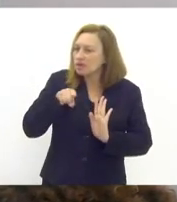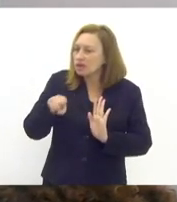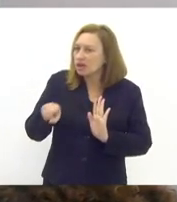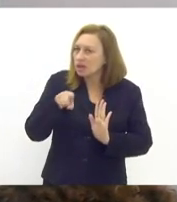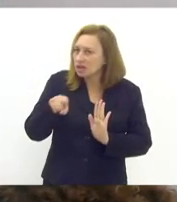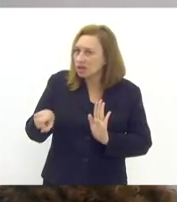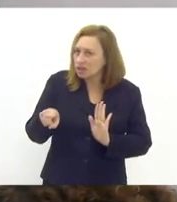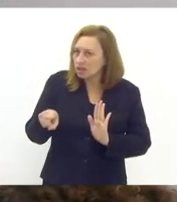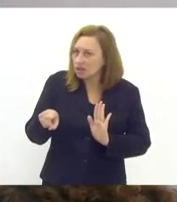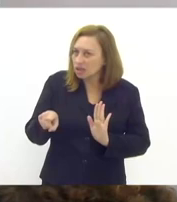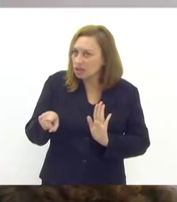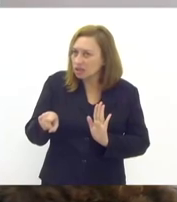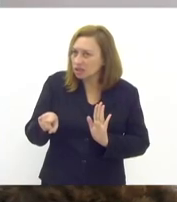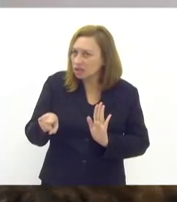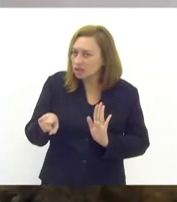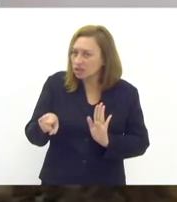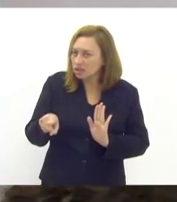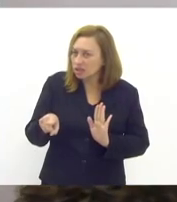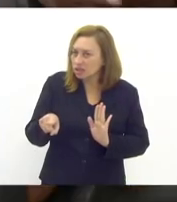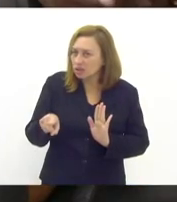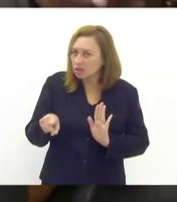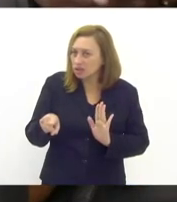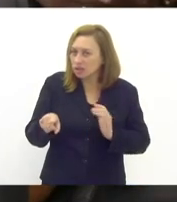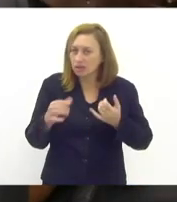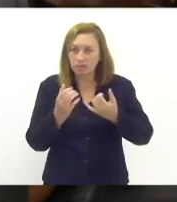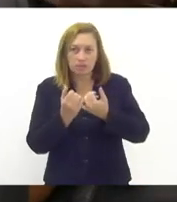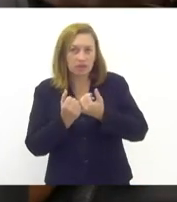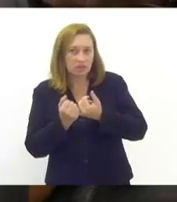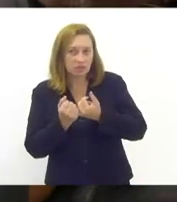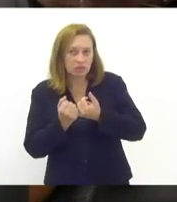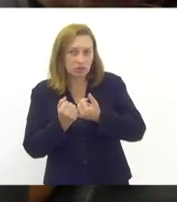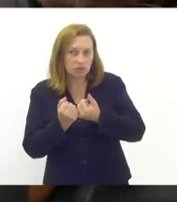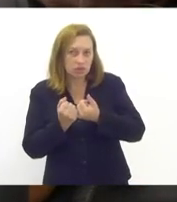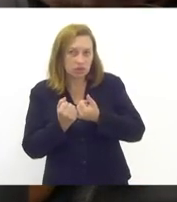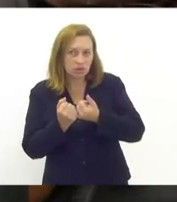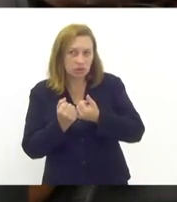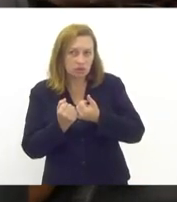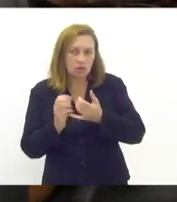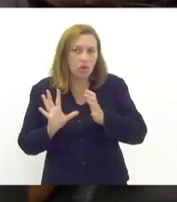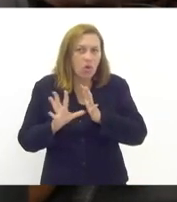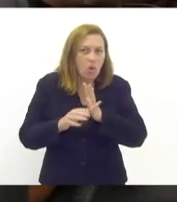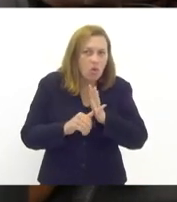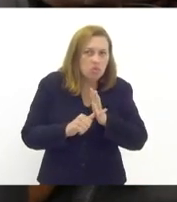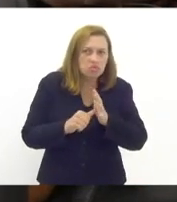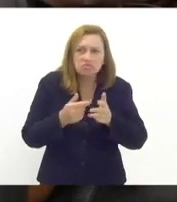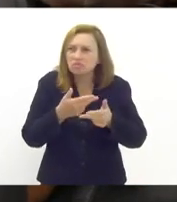ao senhor, era um crime patrimonial, roubo de alguma coisa.